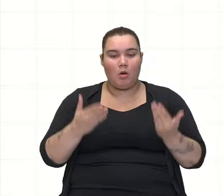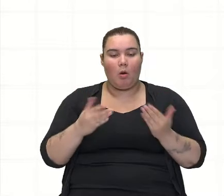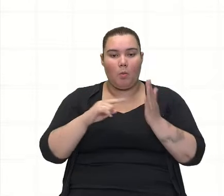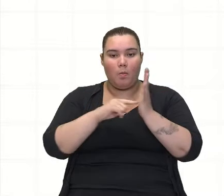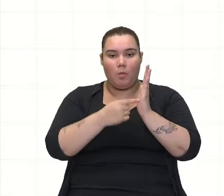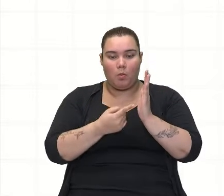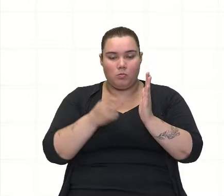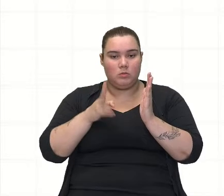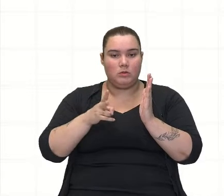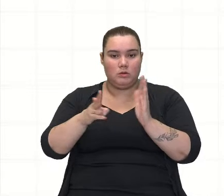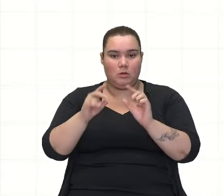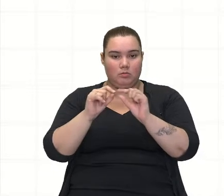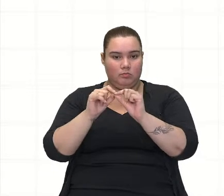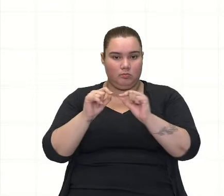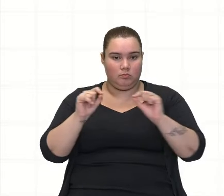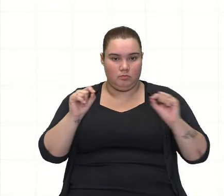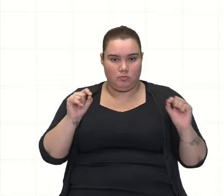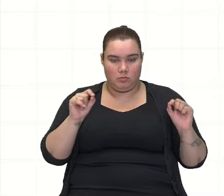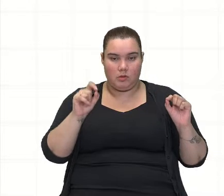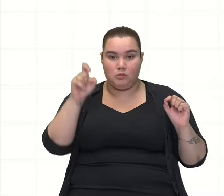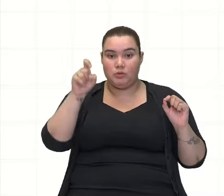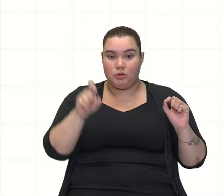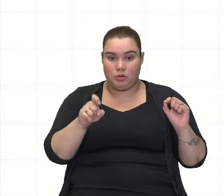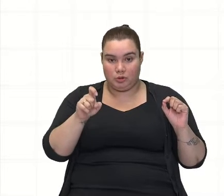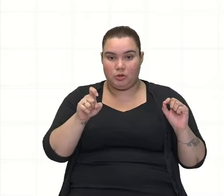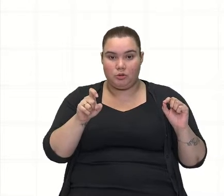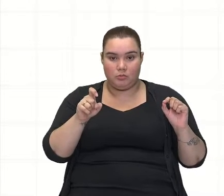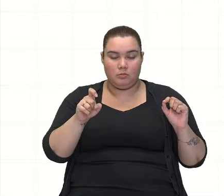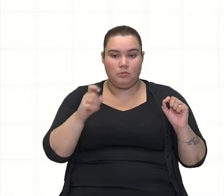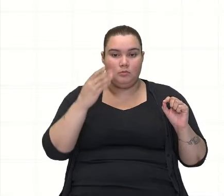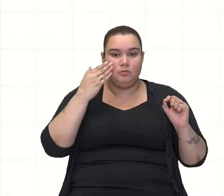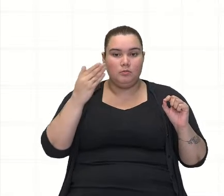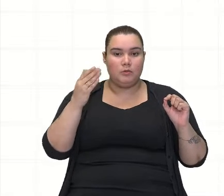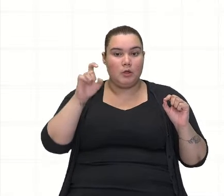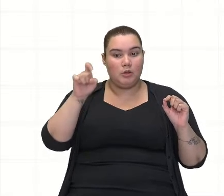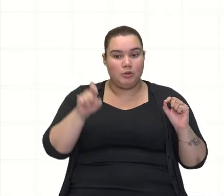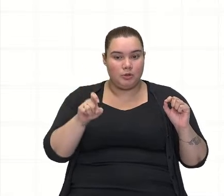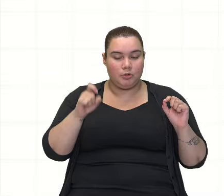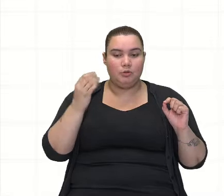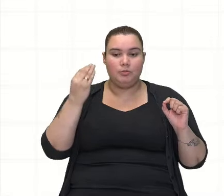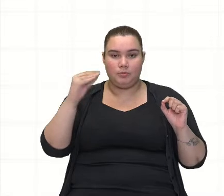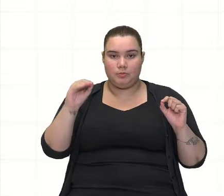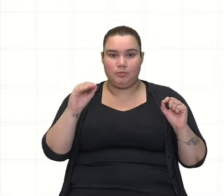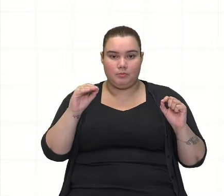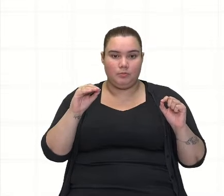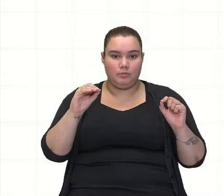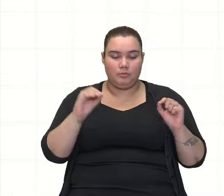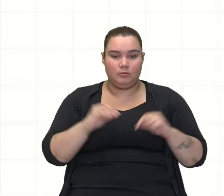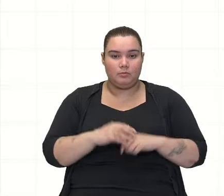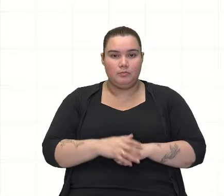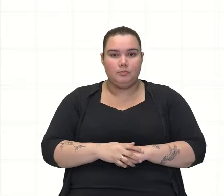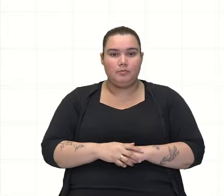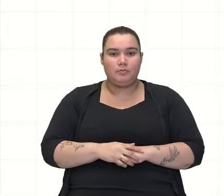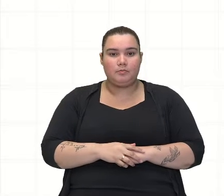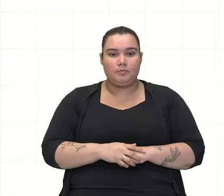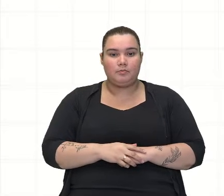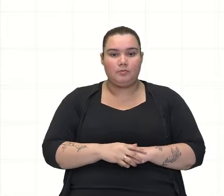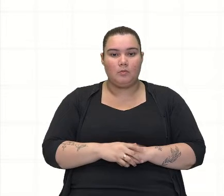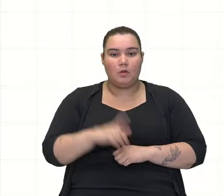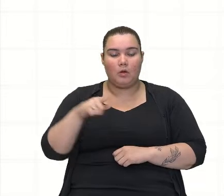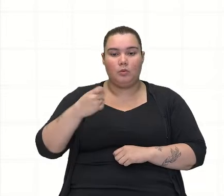lembrar no eixo horizontal, que é o eixo X. Então, primeiro vai vir o valor no eixo X, que